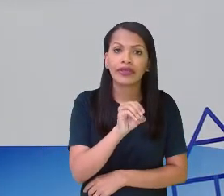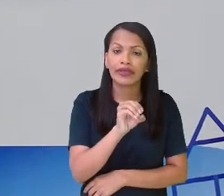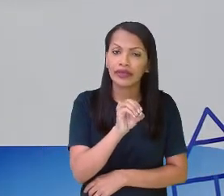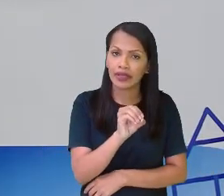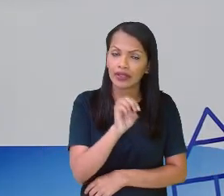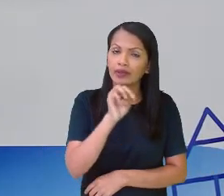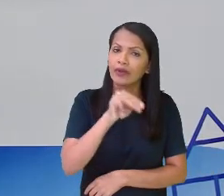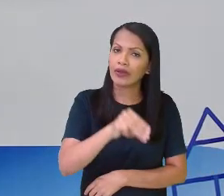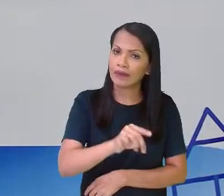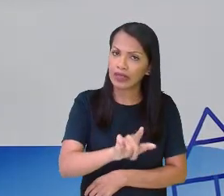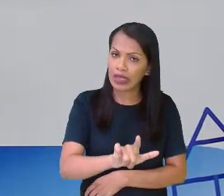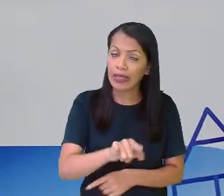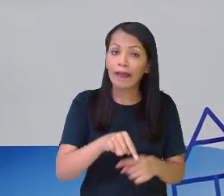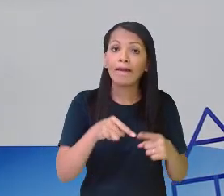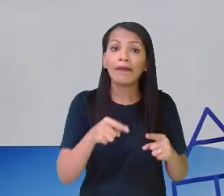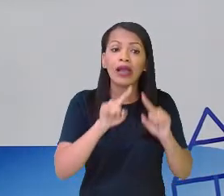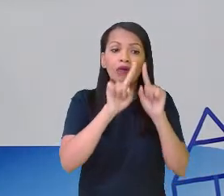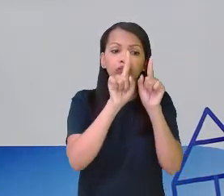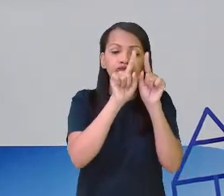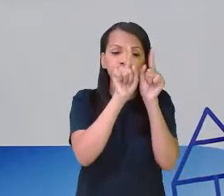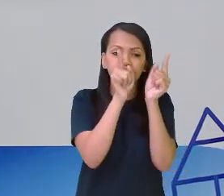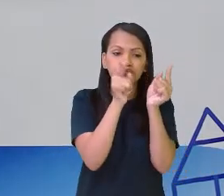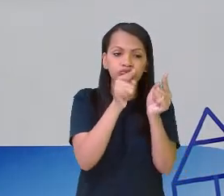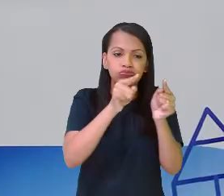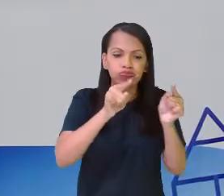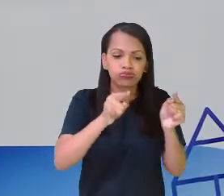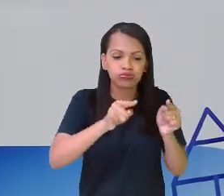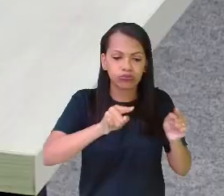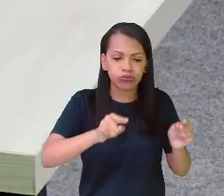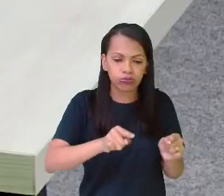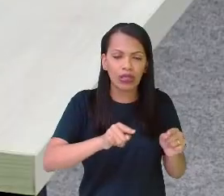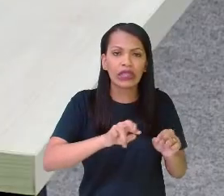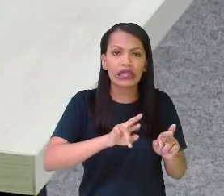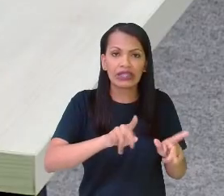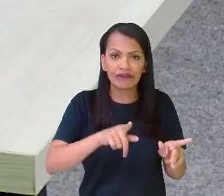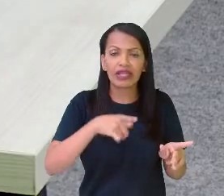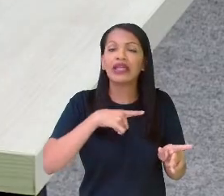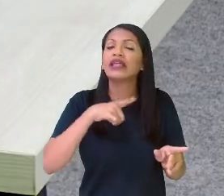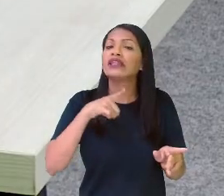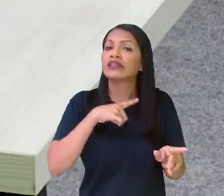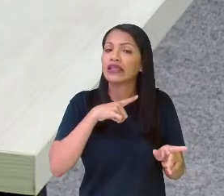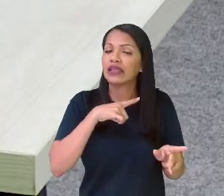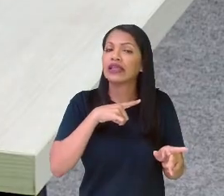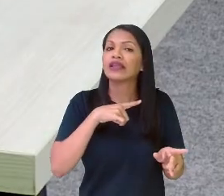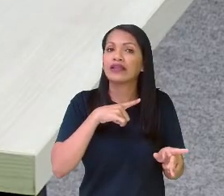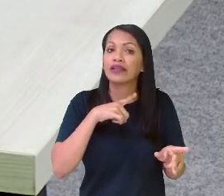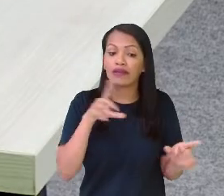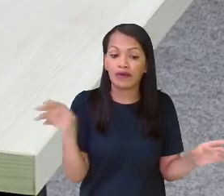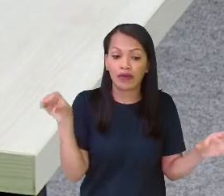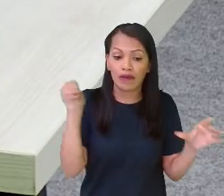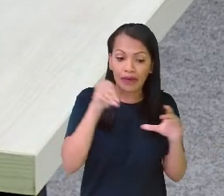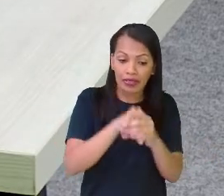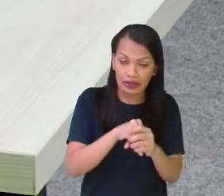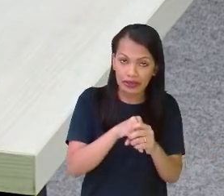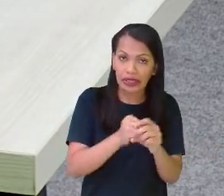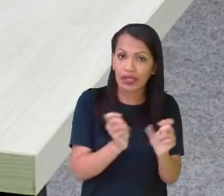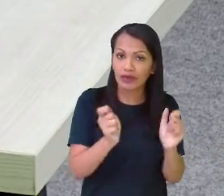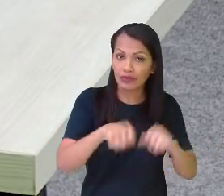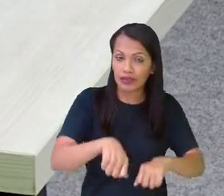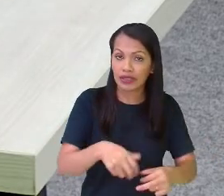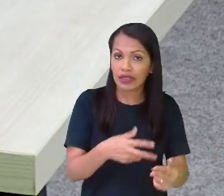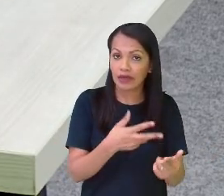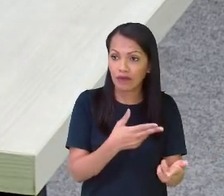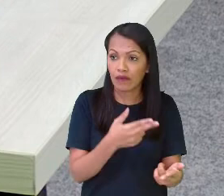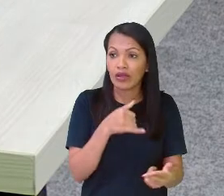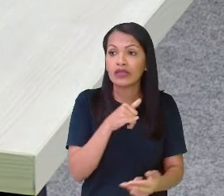mesmo tendo formato diferente, têm a mesma capacidade líquida. Se aqui